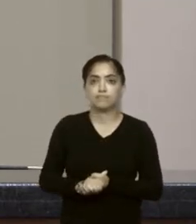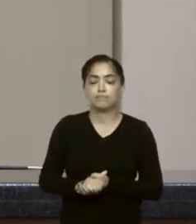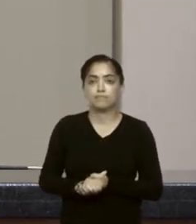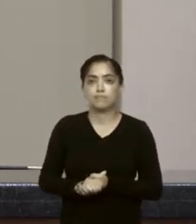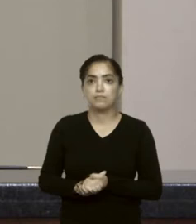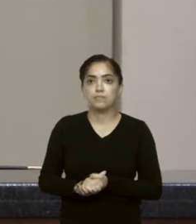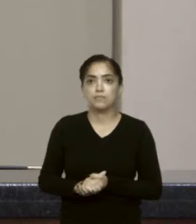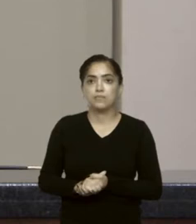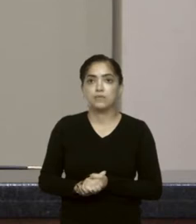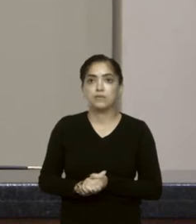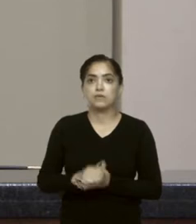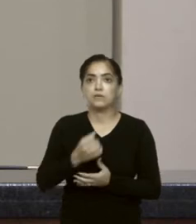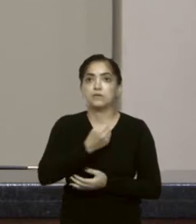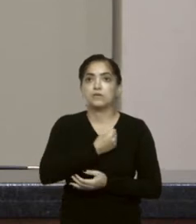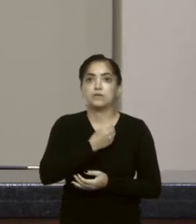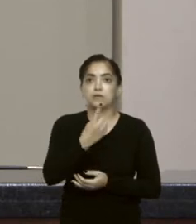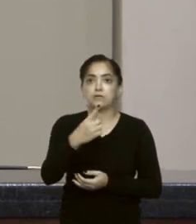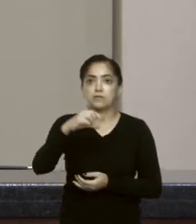Ato da mesa